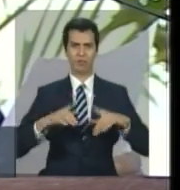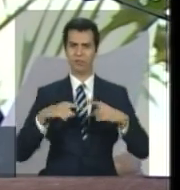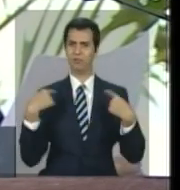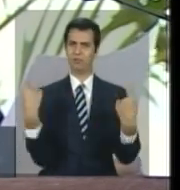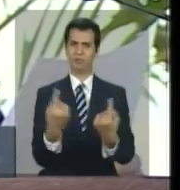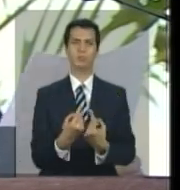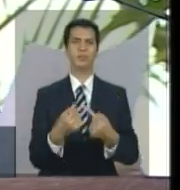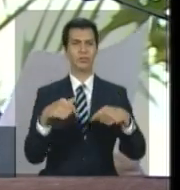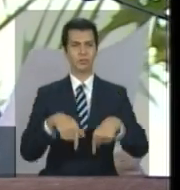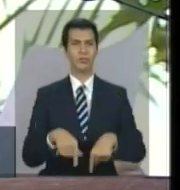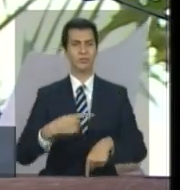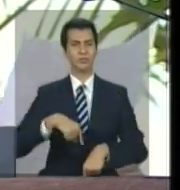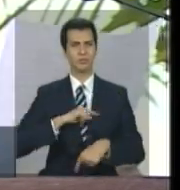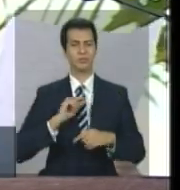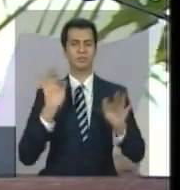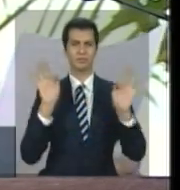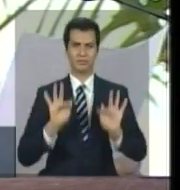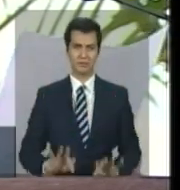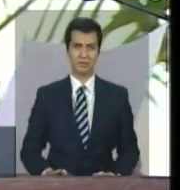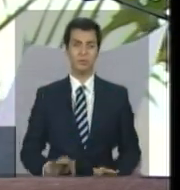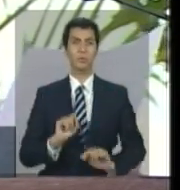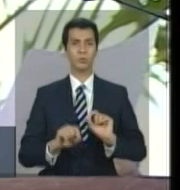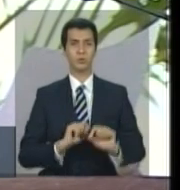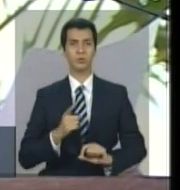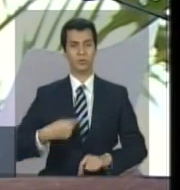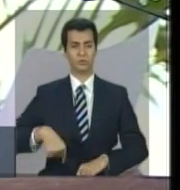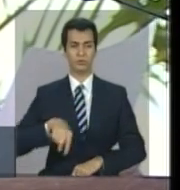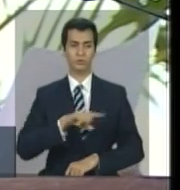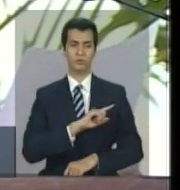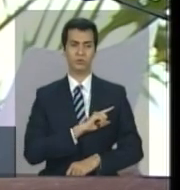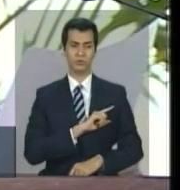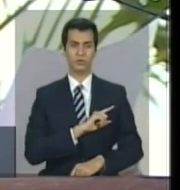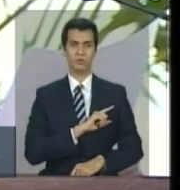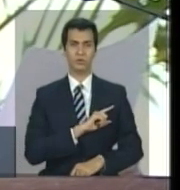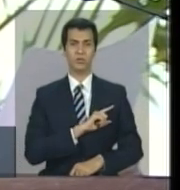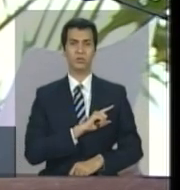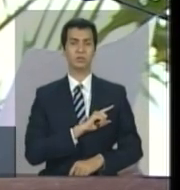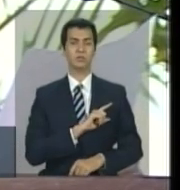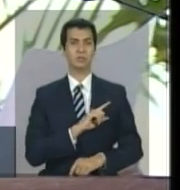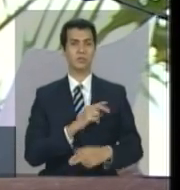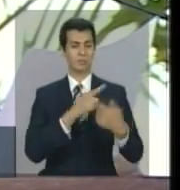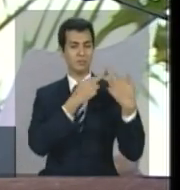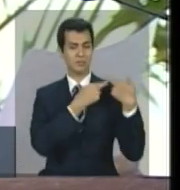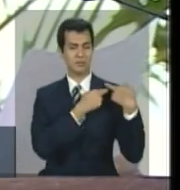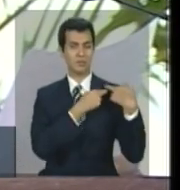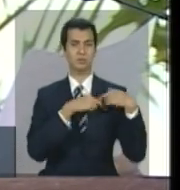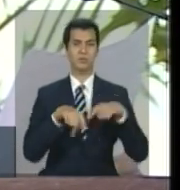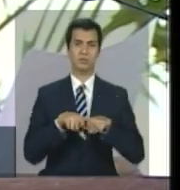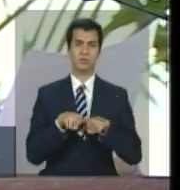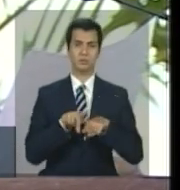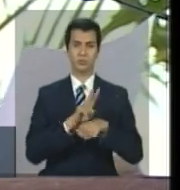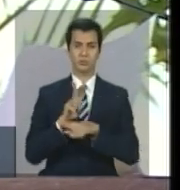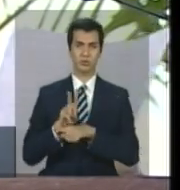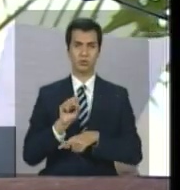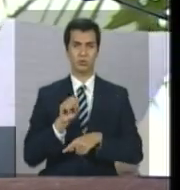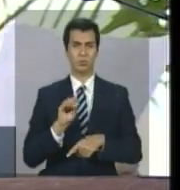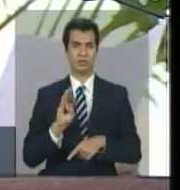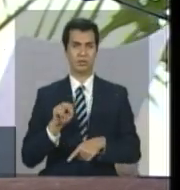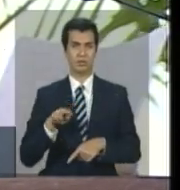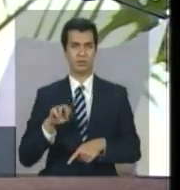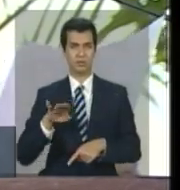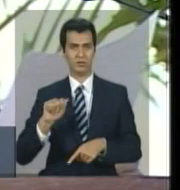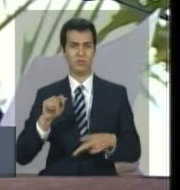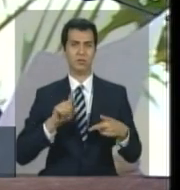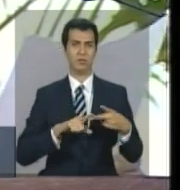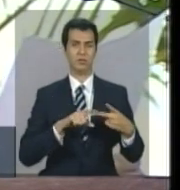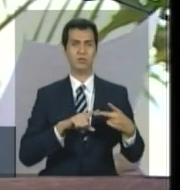nós, legítimos representantes e sustentáculos da soberania e da democracia,